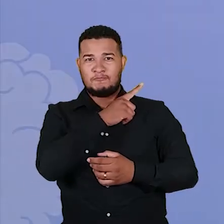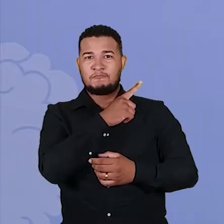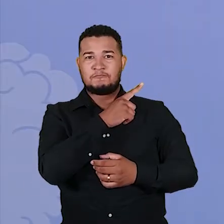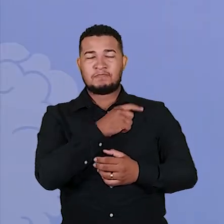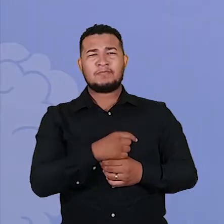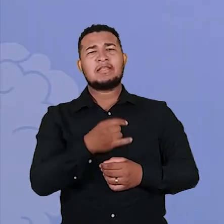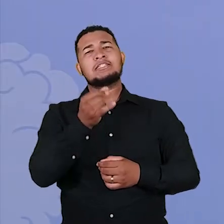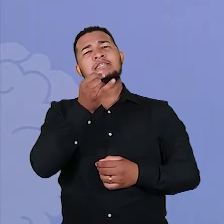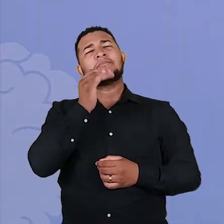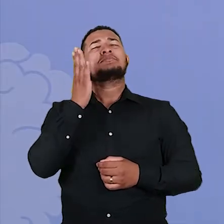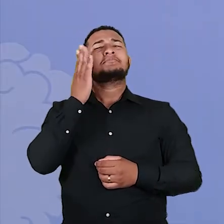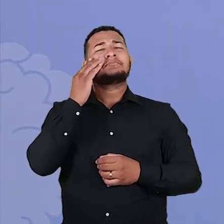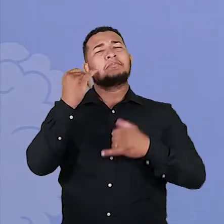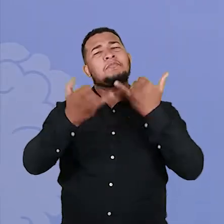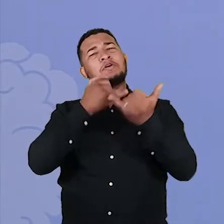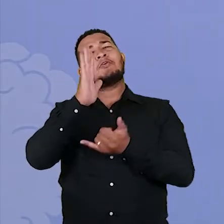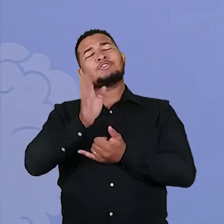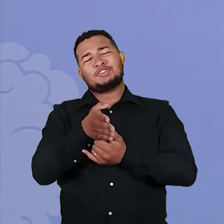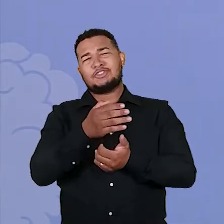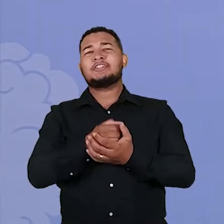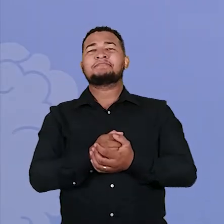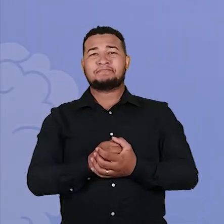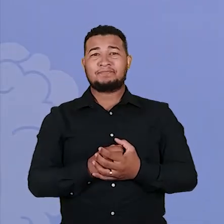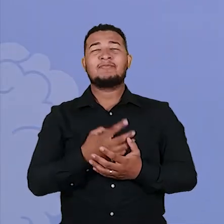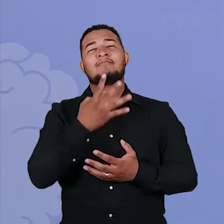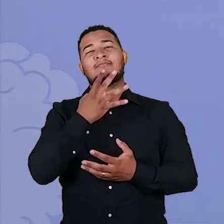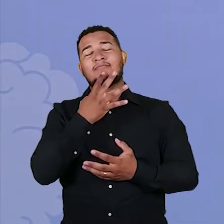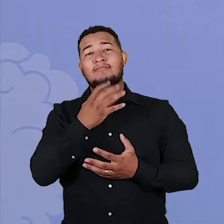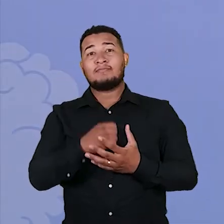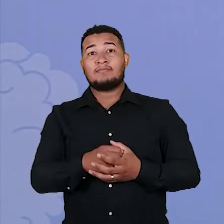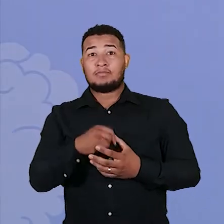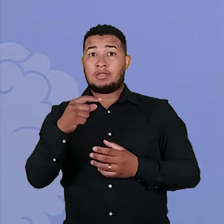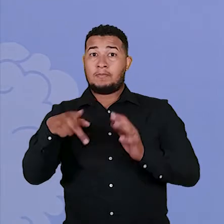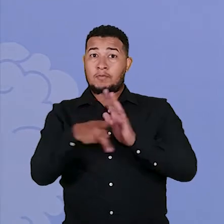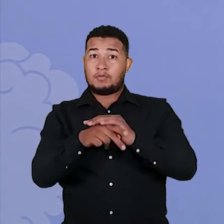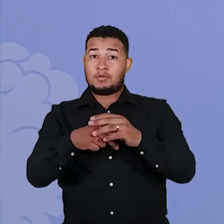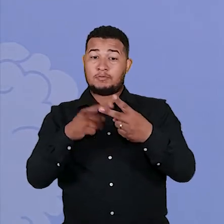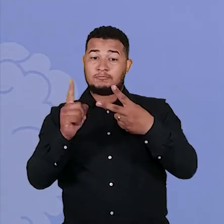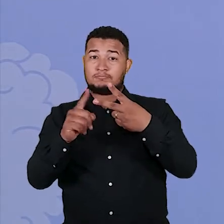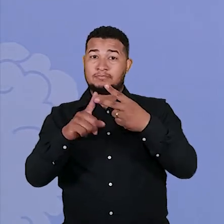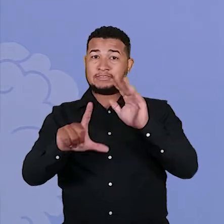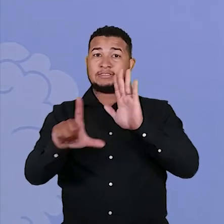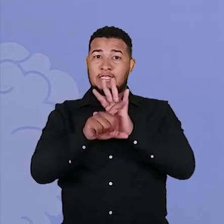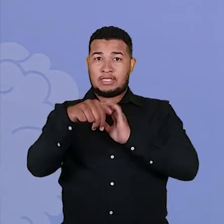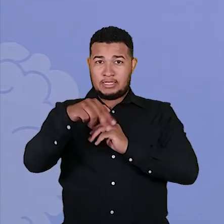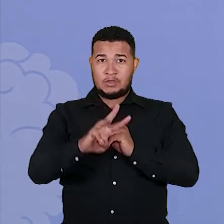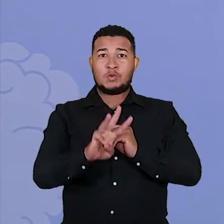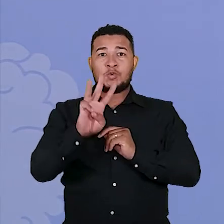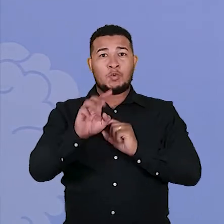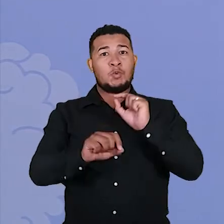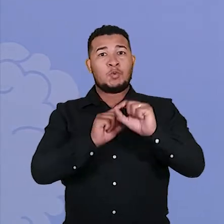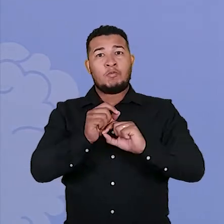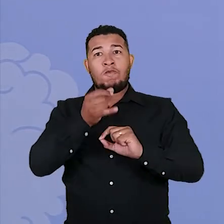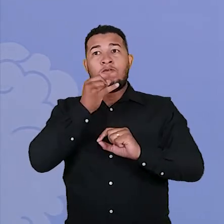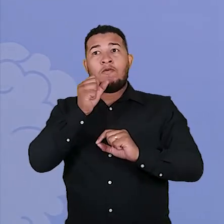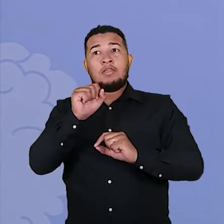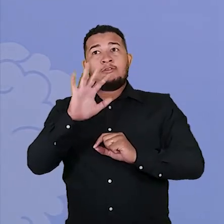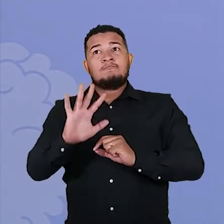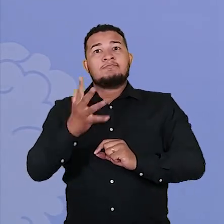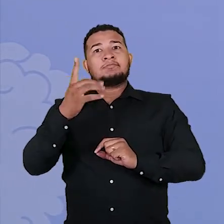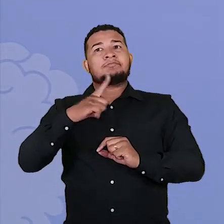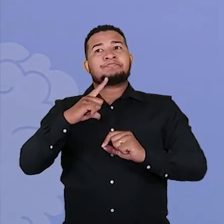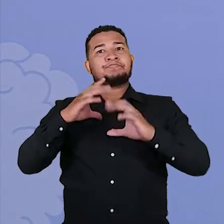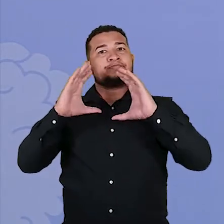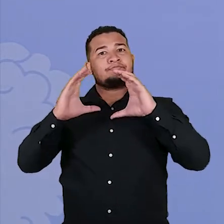Viram? Quem nunca brincou, né, de queimada? Então, olha só, o princípio da segunda lei de Newton. Quando você pega